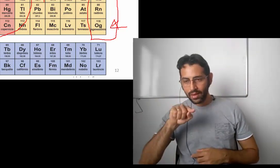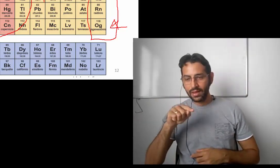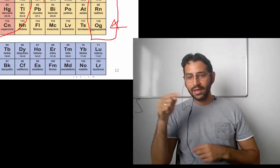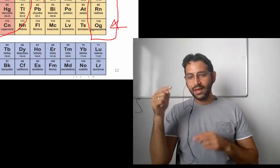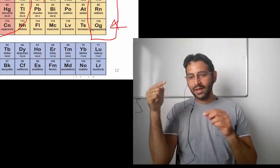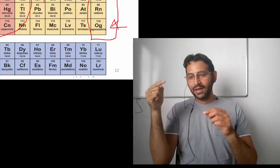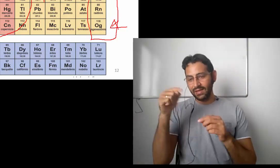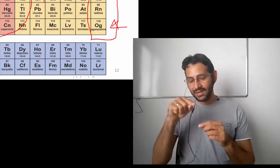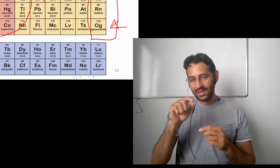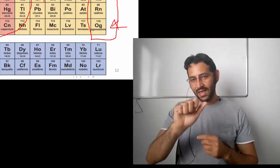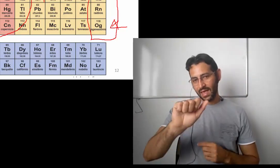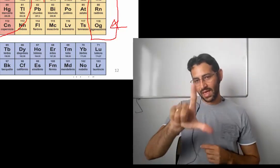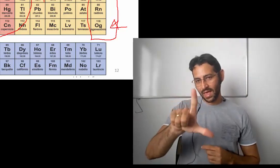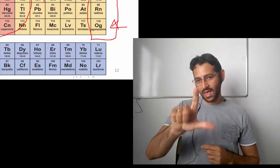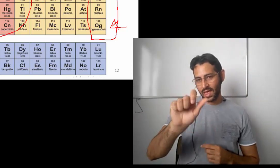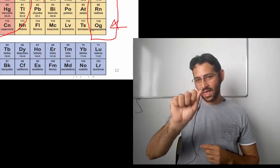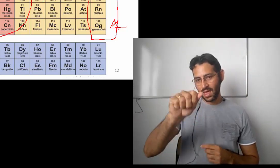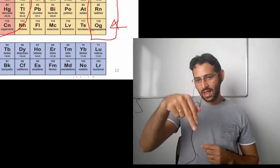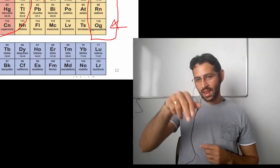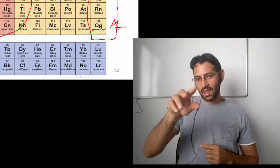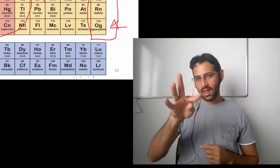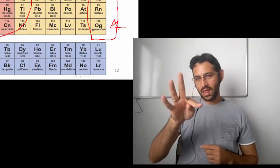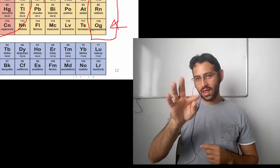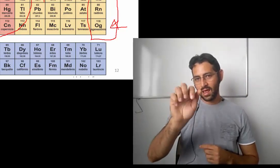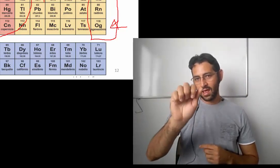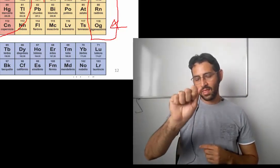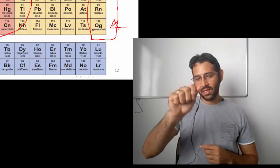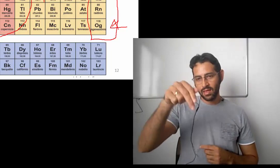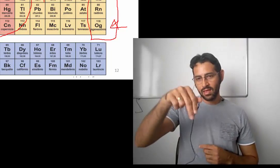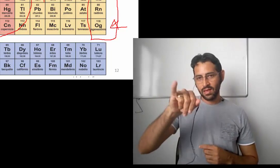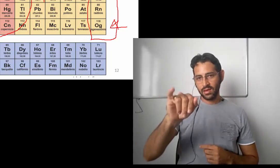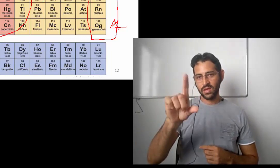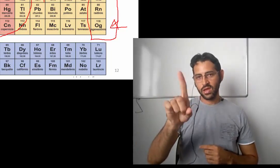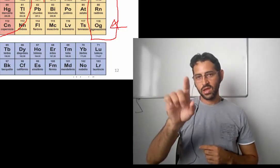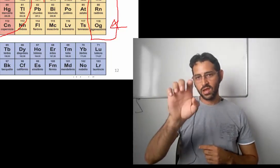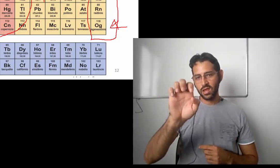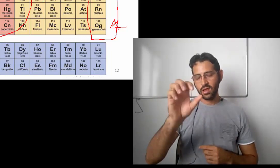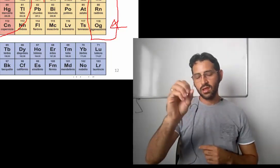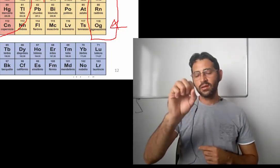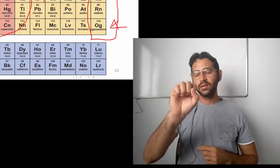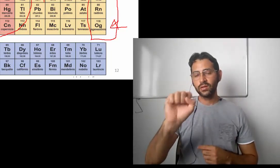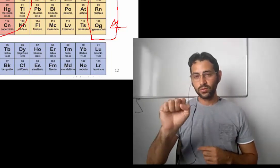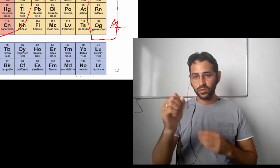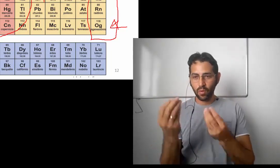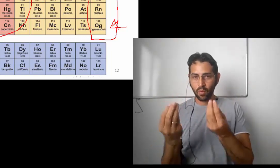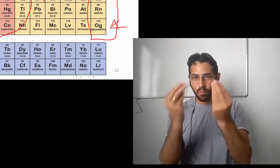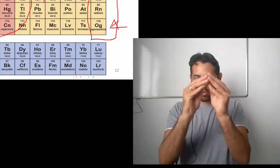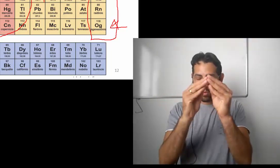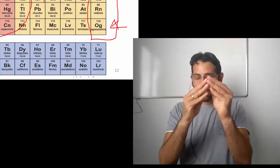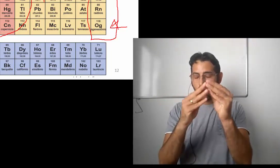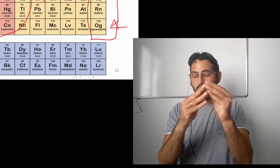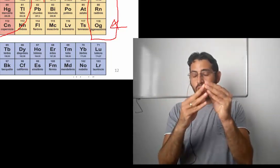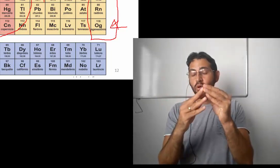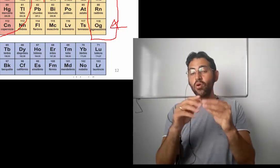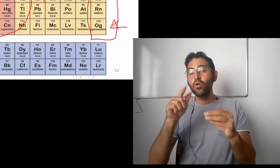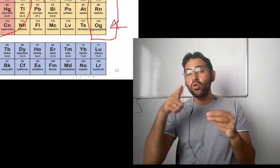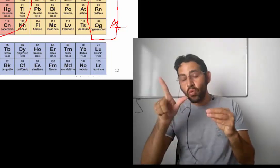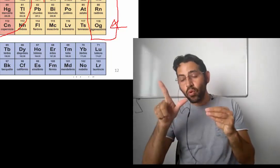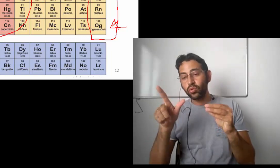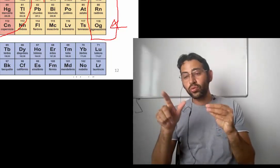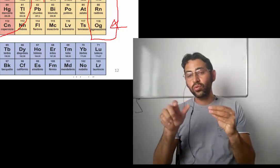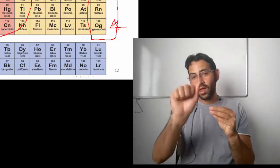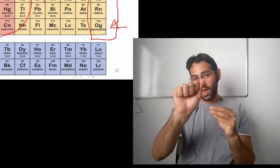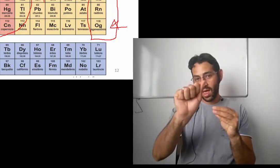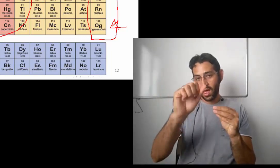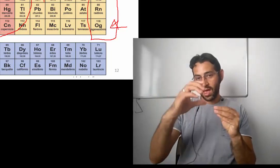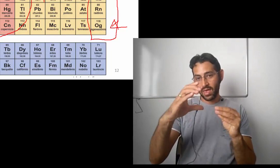os actinídeos todos nesse espaço aqui. Então, se vocês pegarem uma tabela periódica, que eu vou disponibilizar lá no Classroom, essa tabela